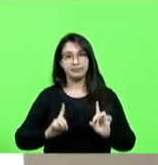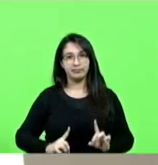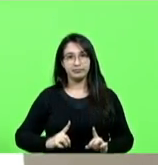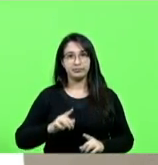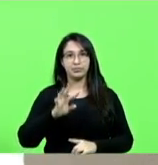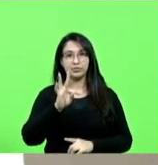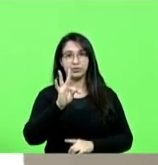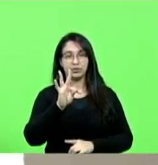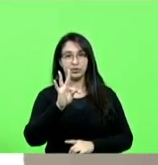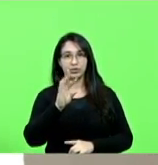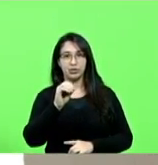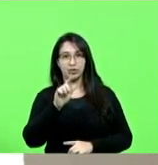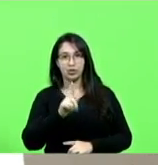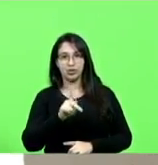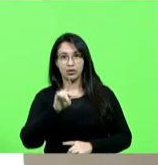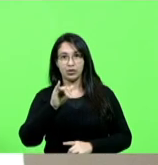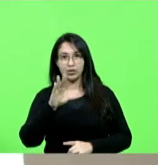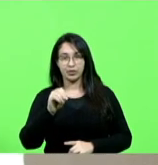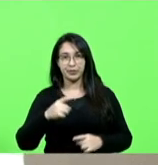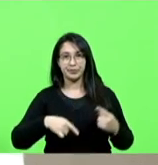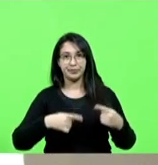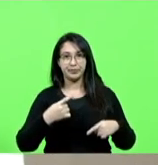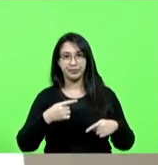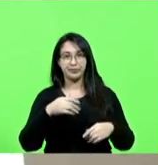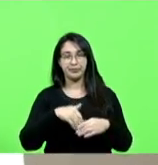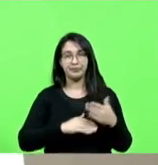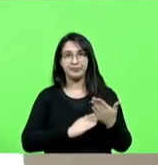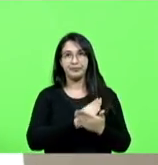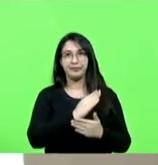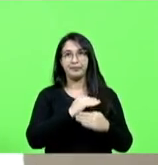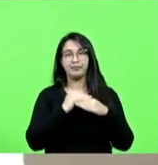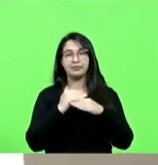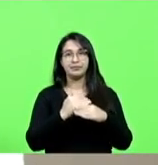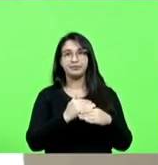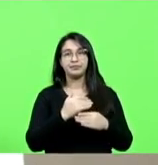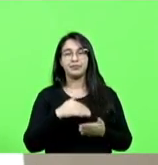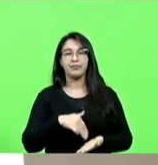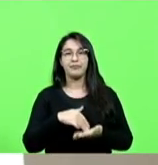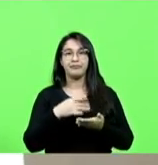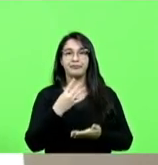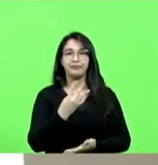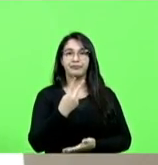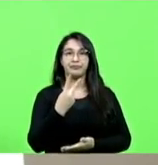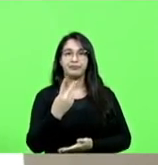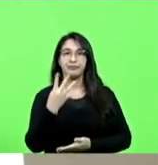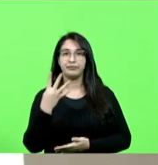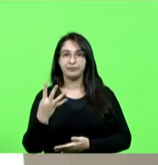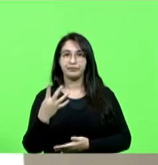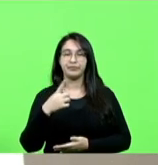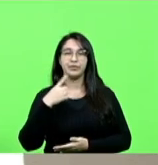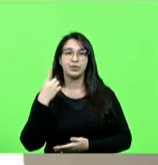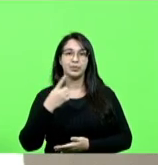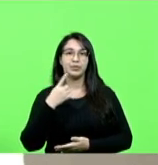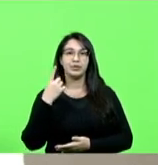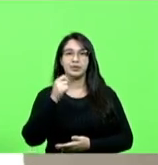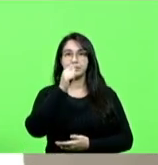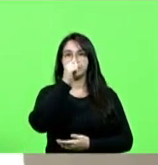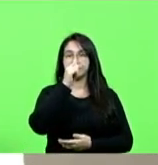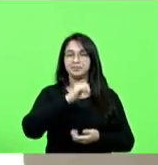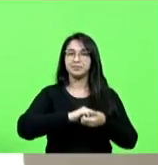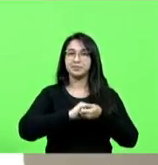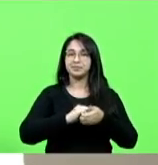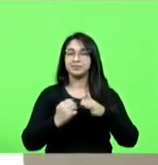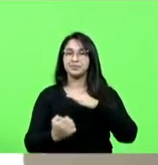Em votação. Deputados que aprovam, permaneça como se encontra. Aprovado por unanimidade. Moção 424. Autor deputado João Amin. Cumprimentando a empresa